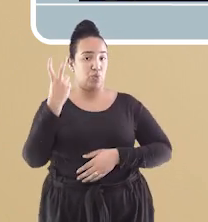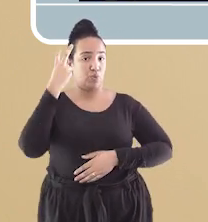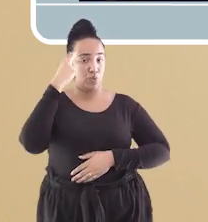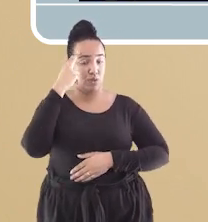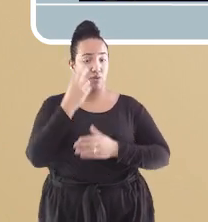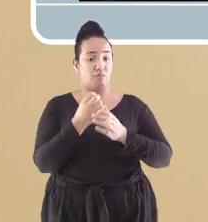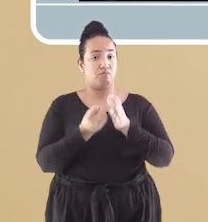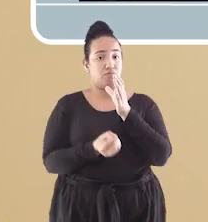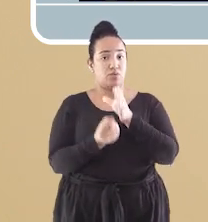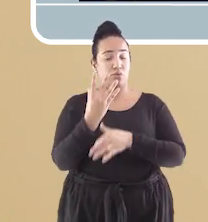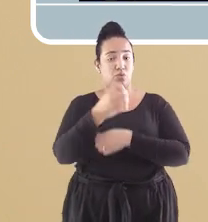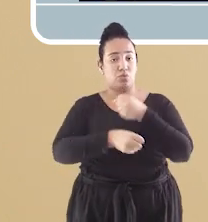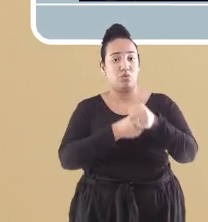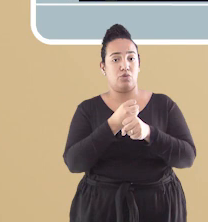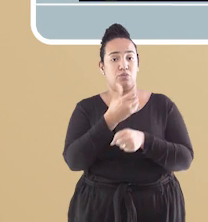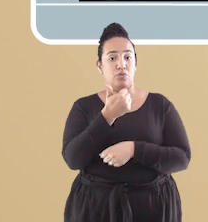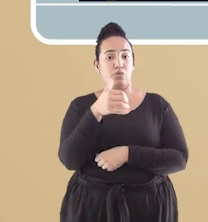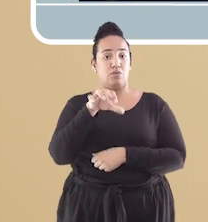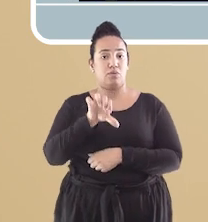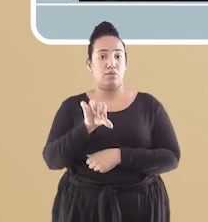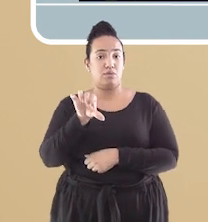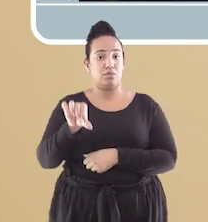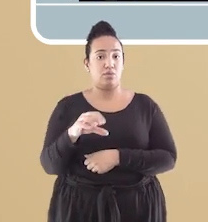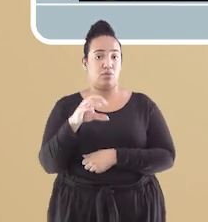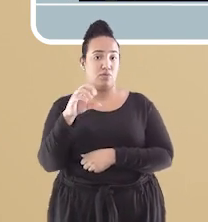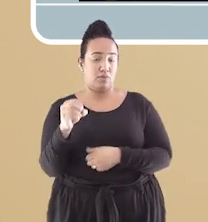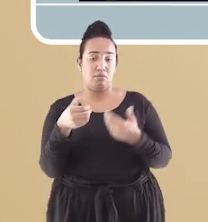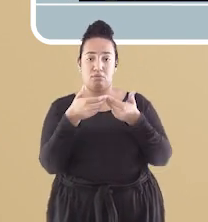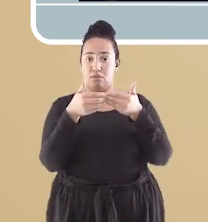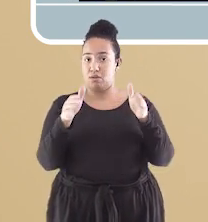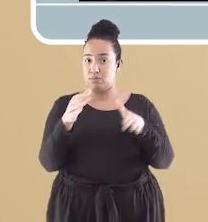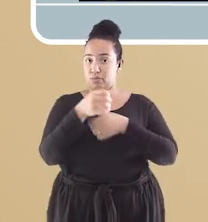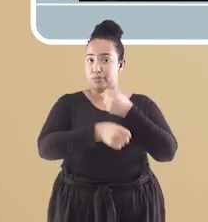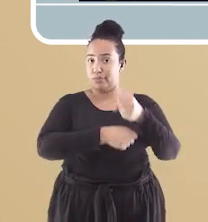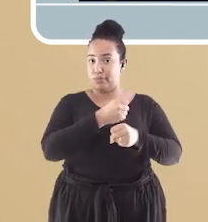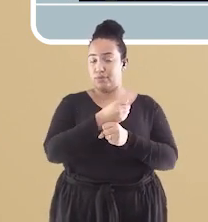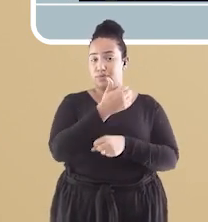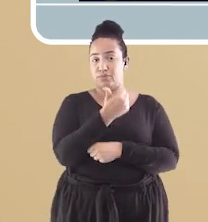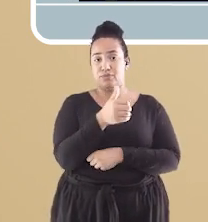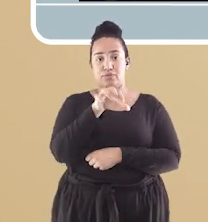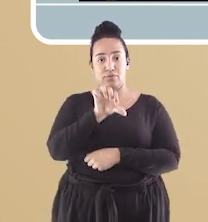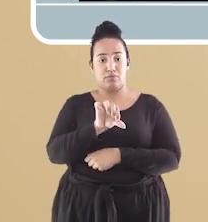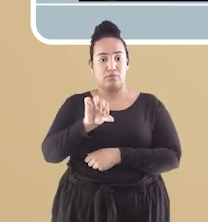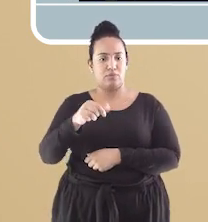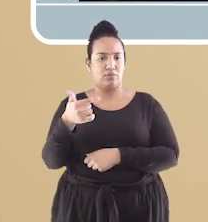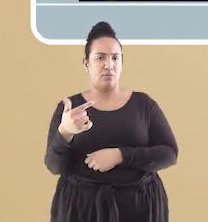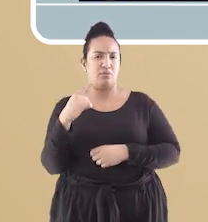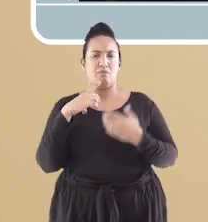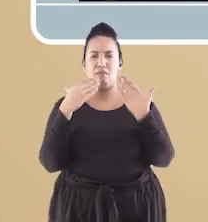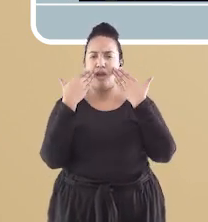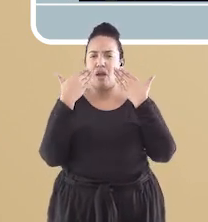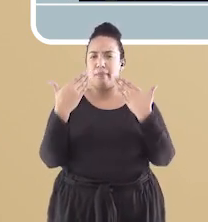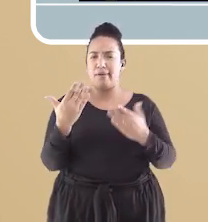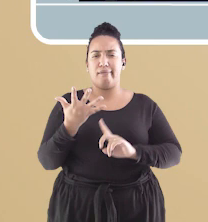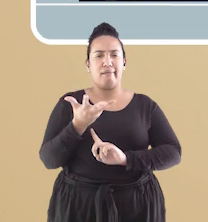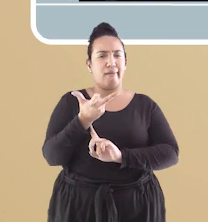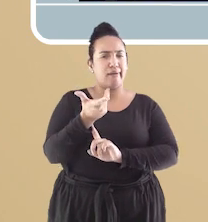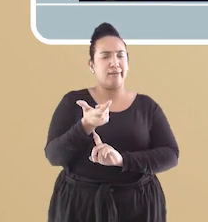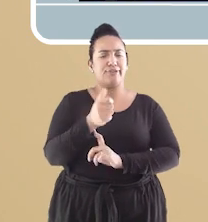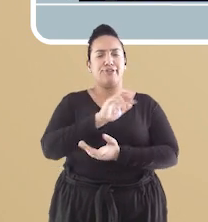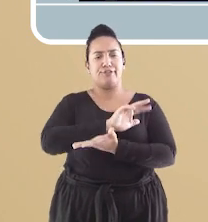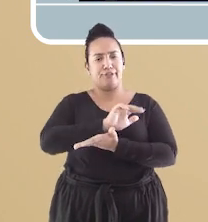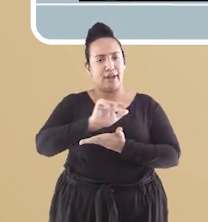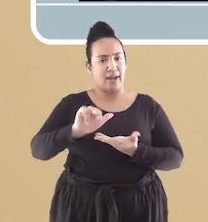em 1990 e inaugurado em 1992, tendo sido palco de inúmeras apresentações artísticas de todos